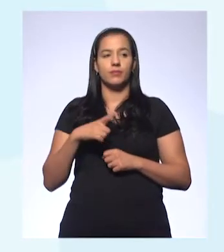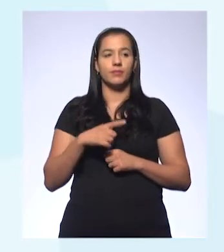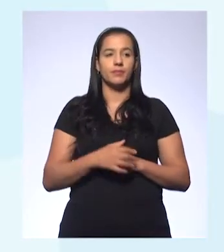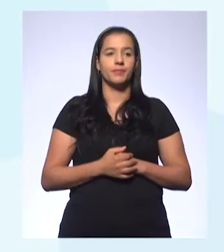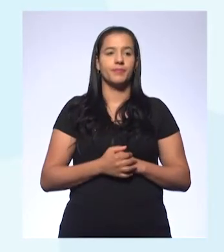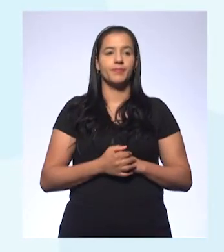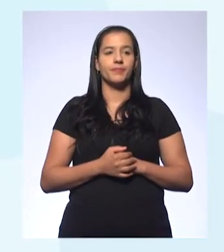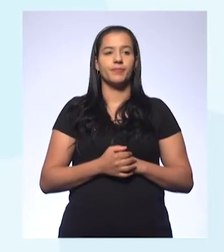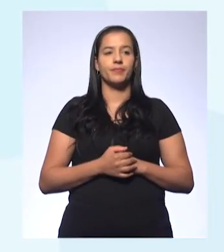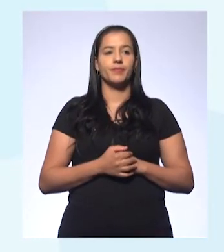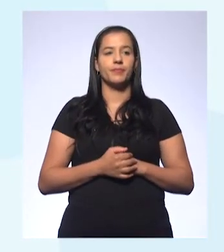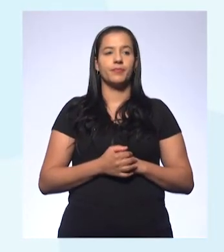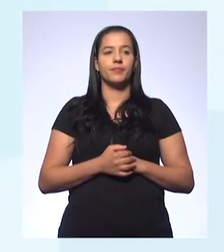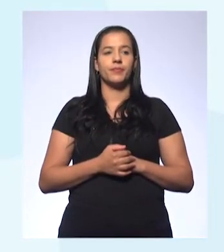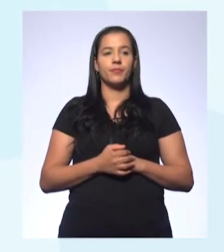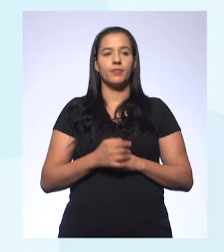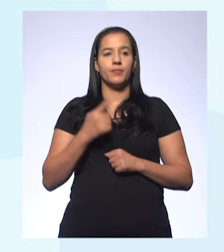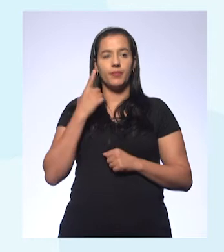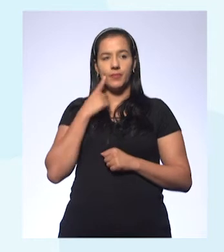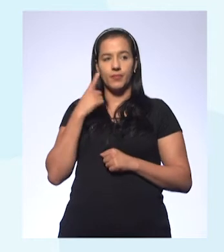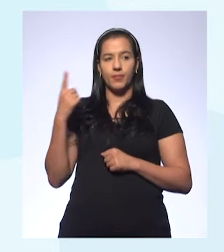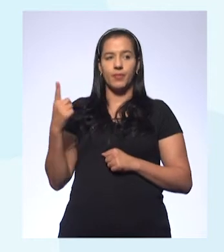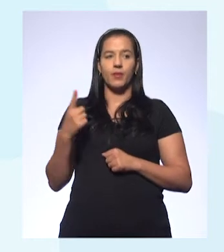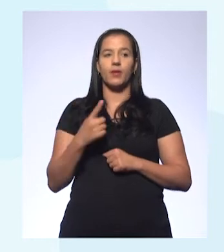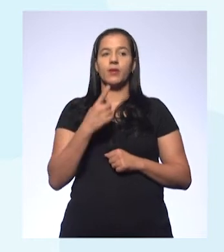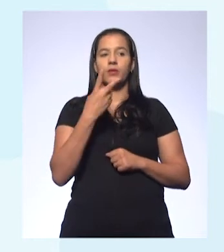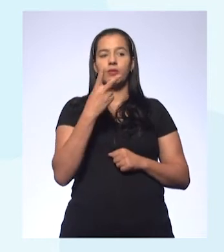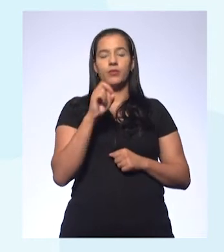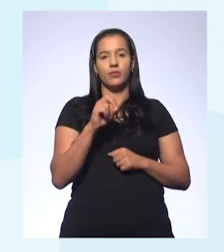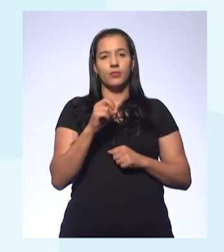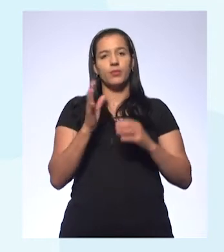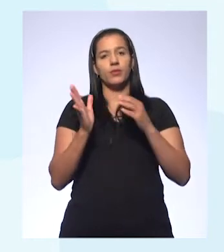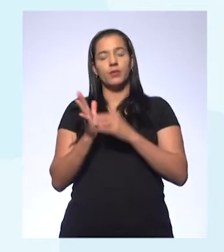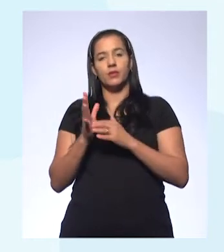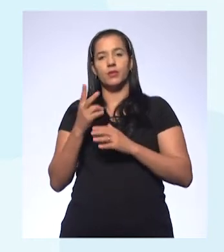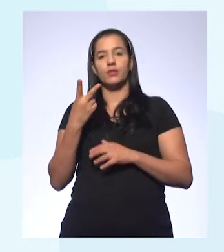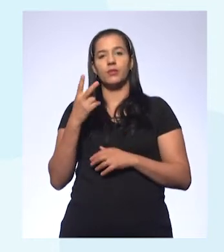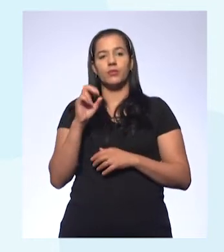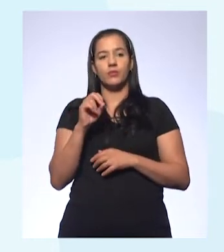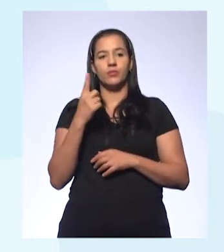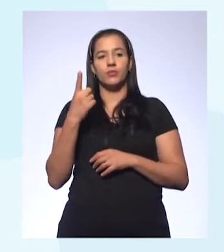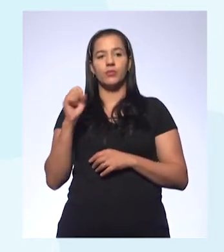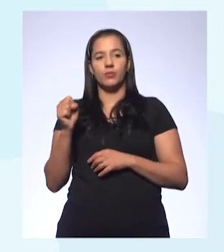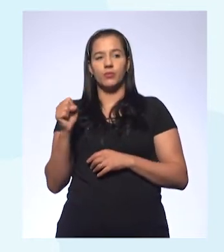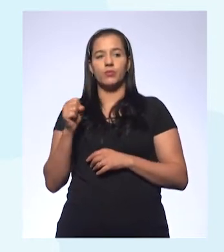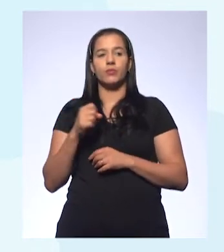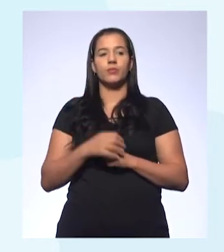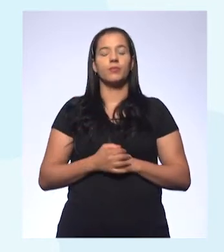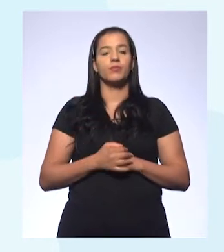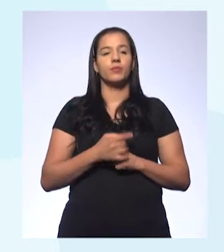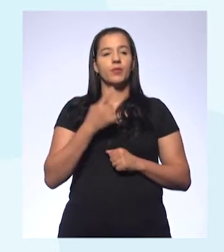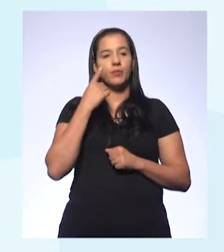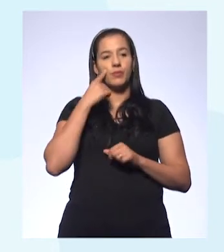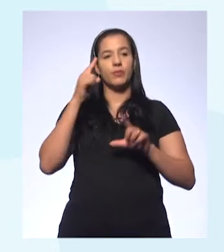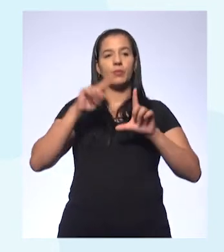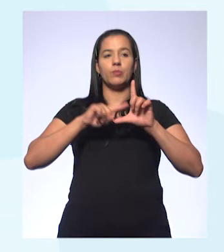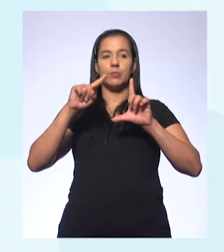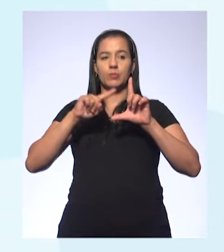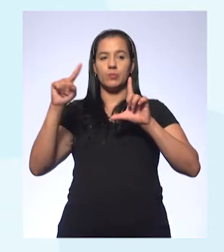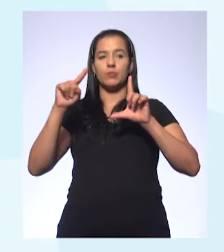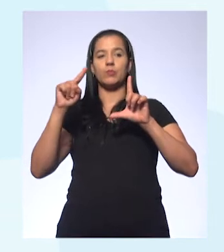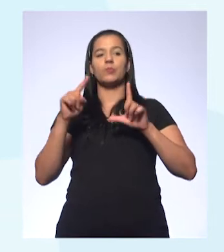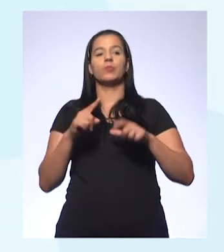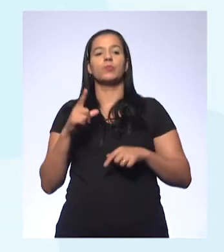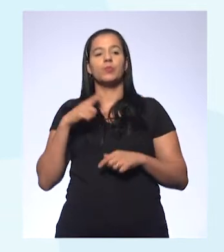Então tá lá. Ó, de 2000 até 2018, eu vou dar um en passant aí, você já viu que cresceu, né?